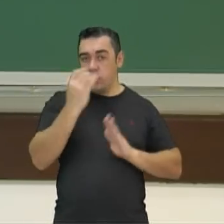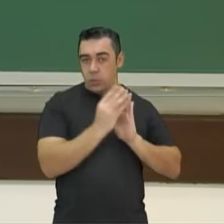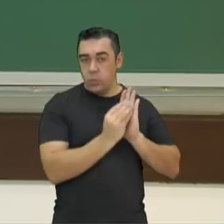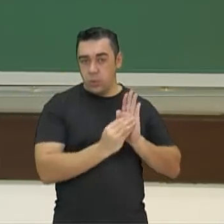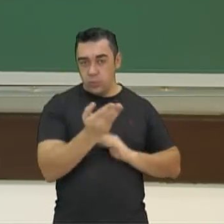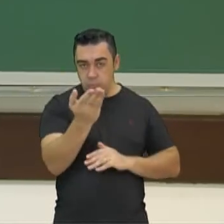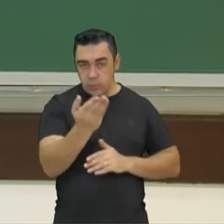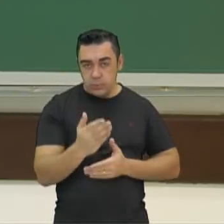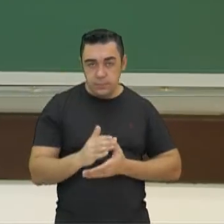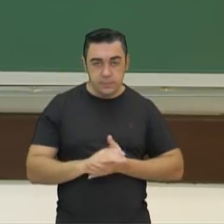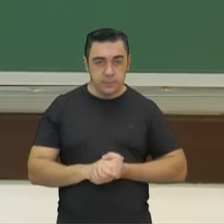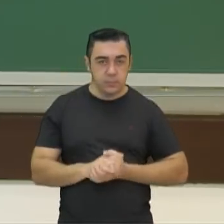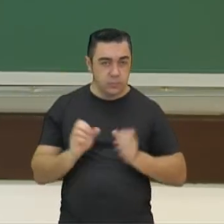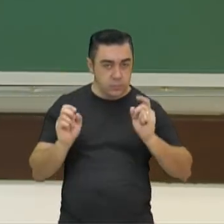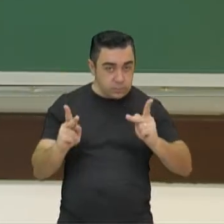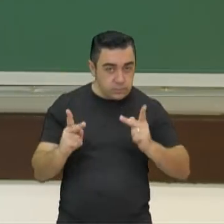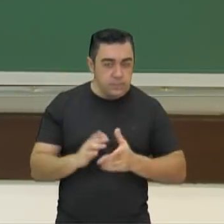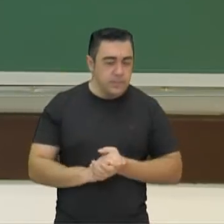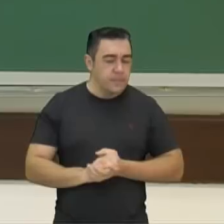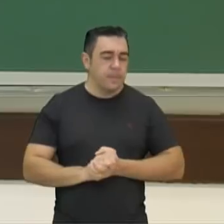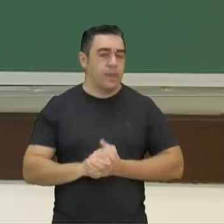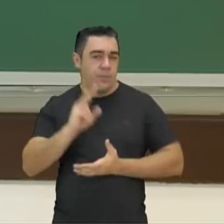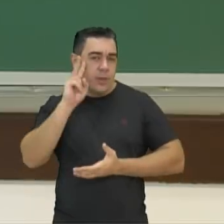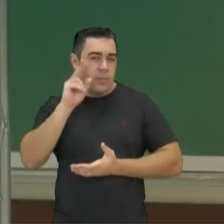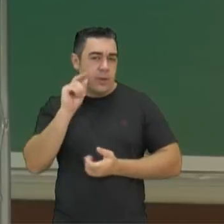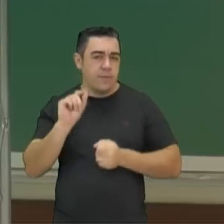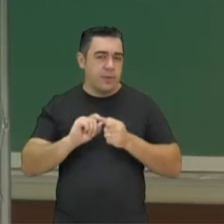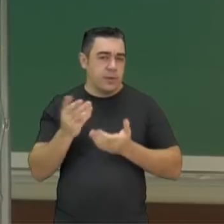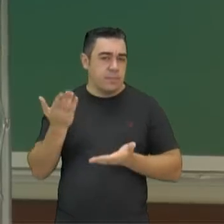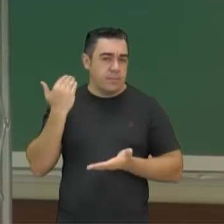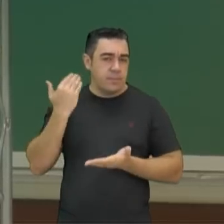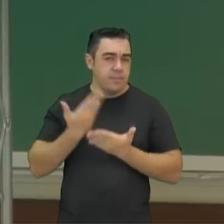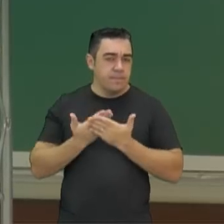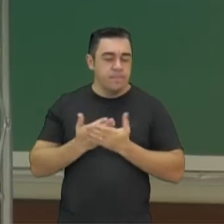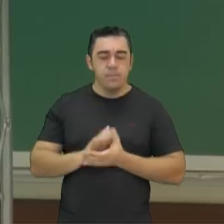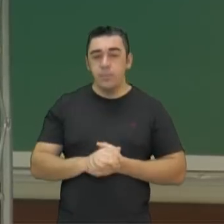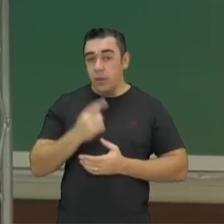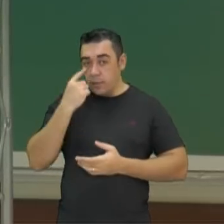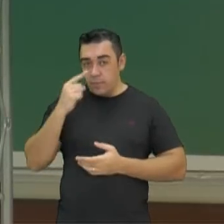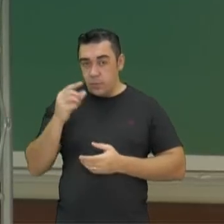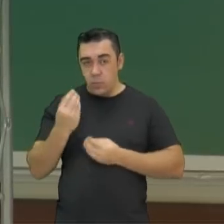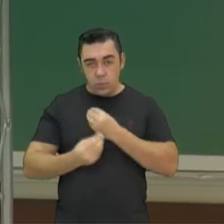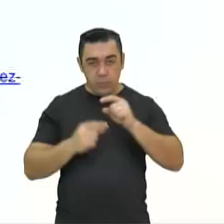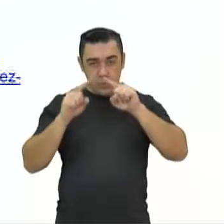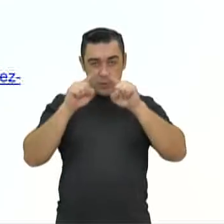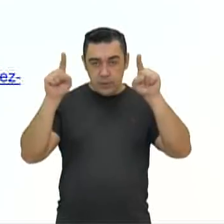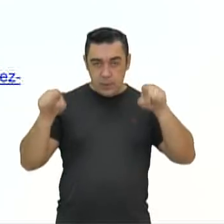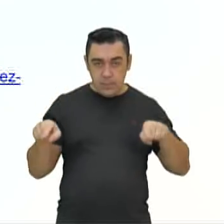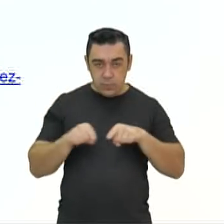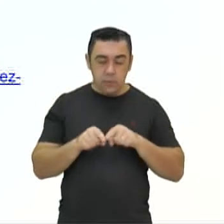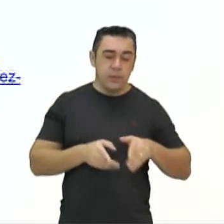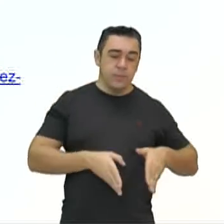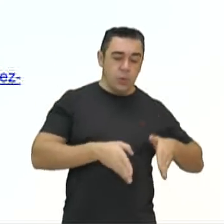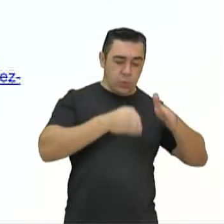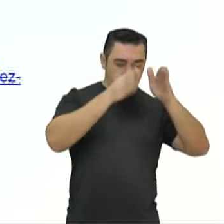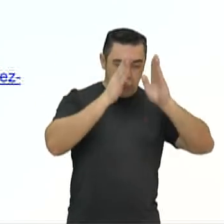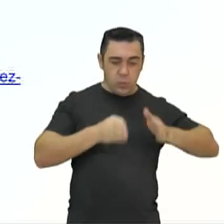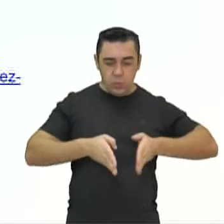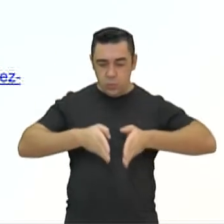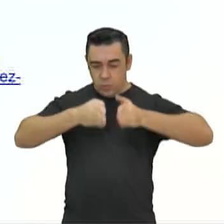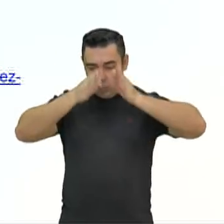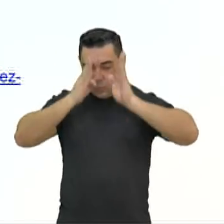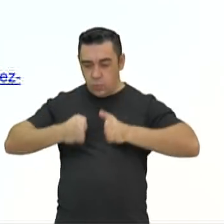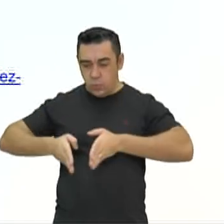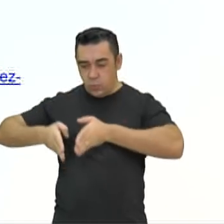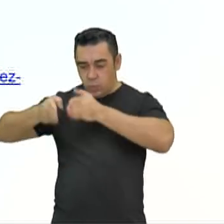você. Ok? Vamos relembrar então o que a gente fez na aula passada? A gente viu o tabuleiro, as colunas, as